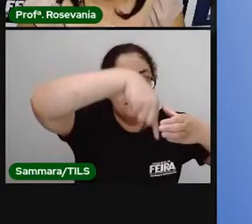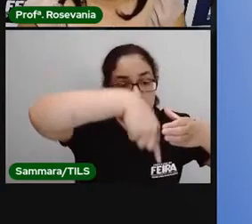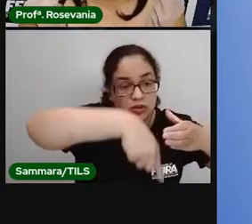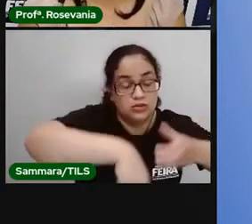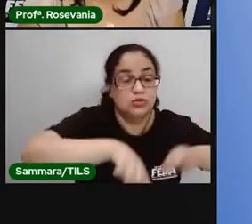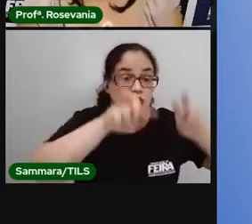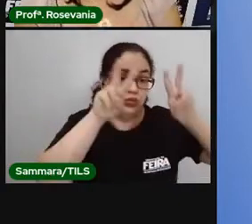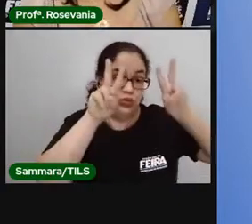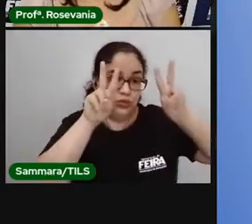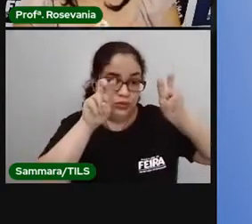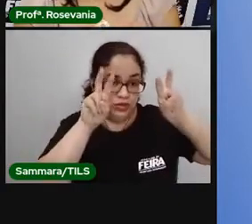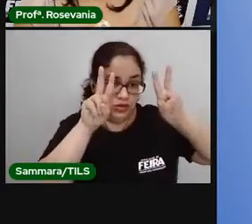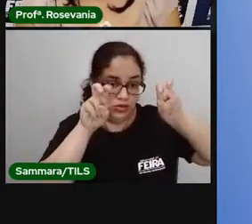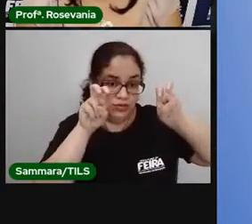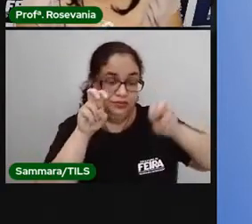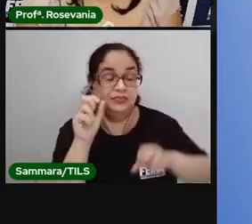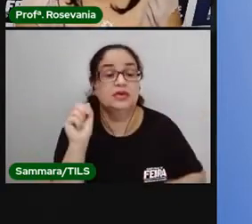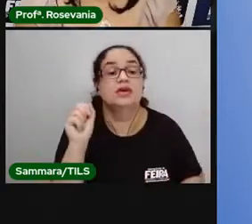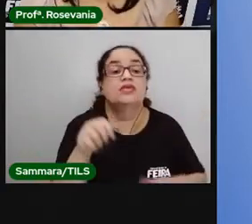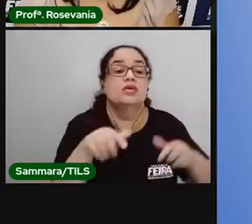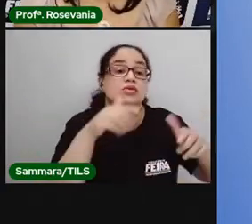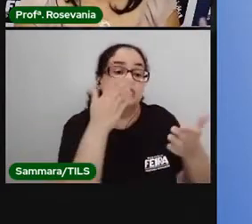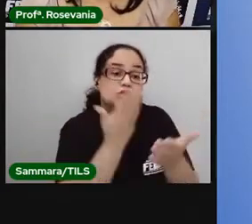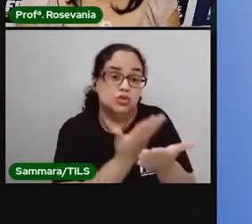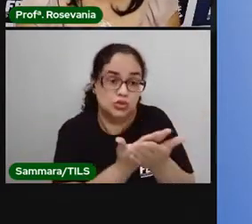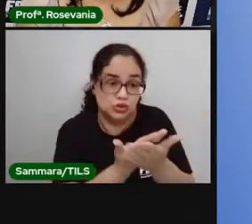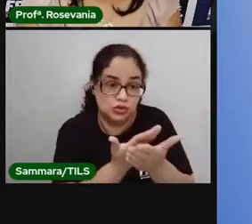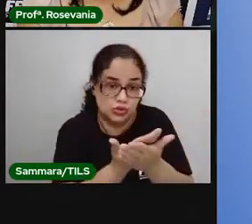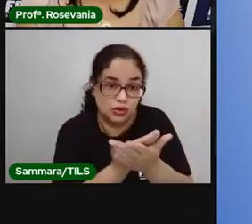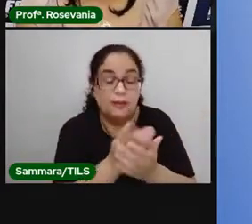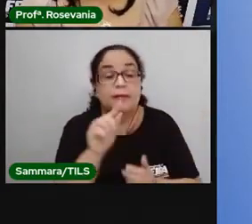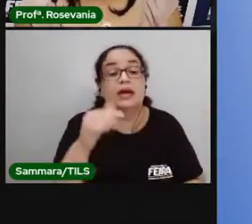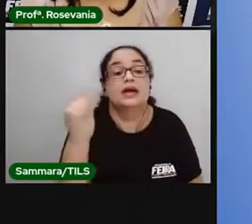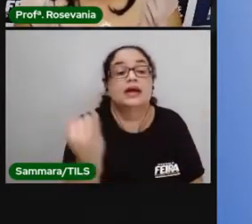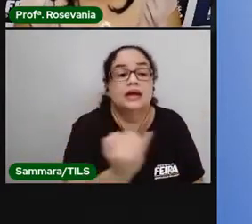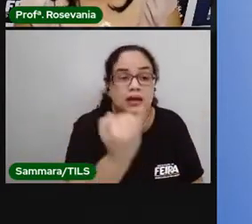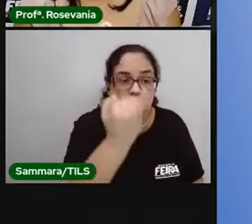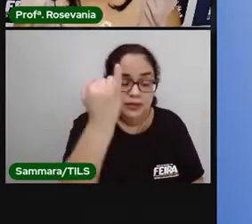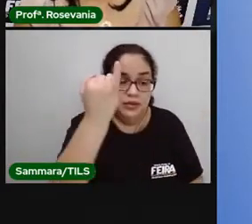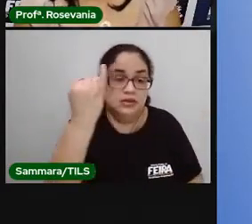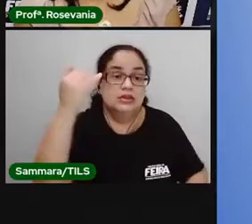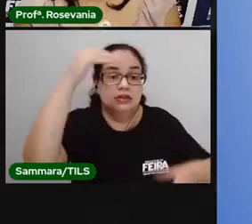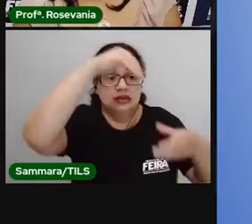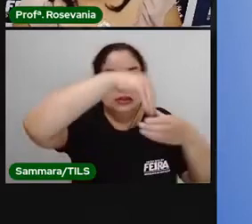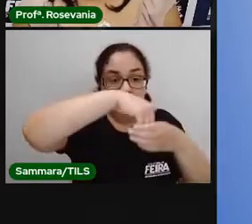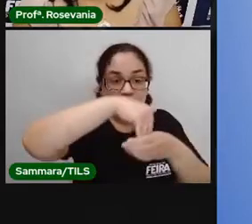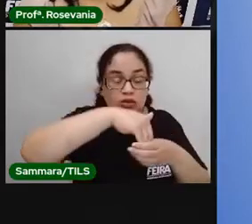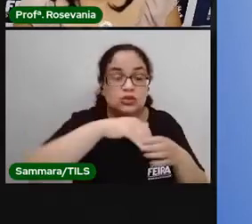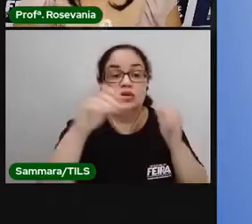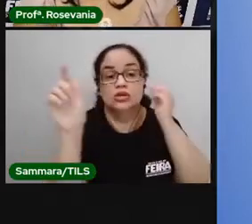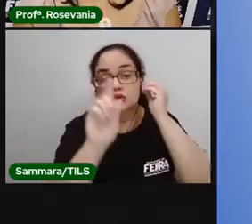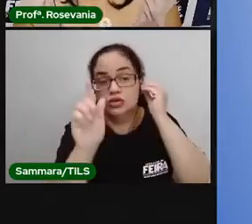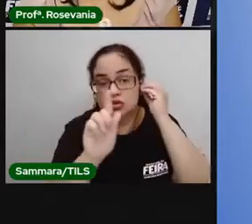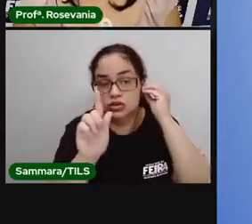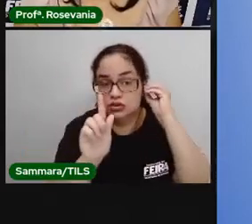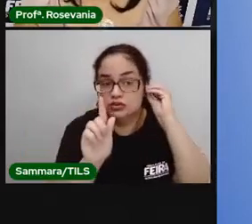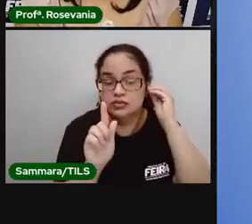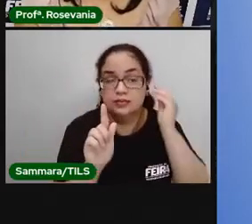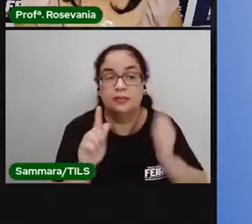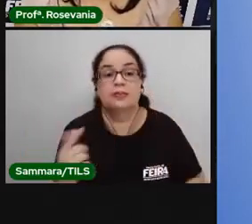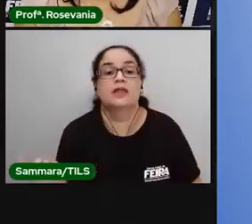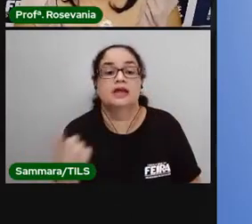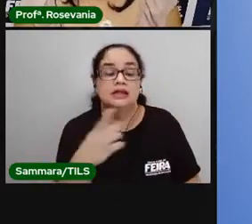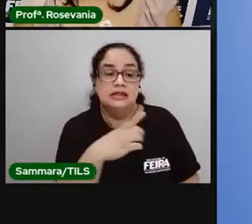esses conceitos, né? Então, vamos trabalhar alguns conceitos fundamentais dentro da geografia, porque vocês sabem que a geografia, ela tem